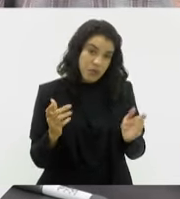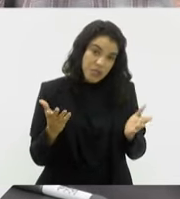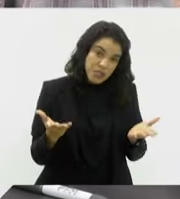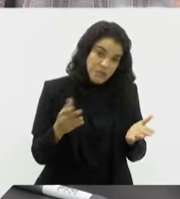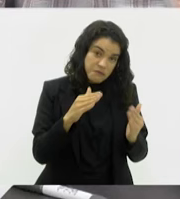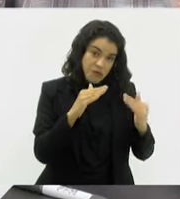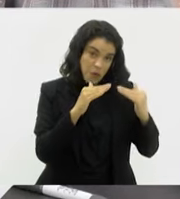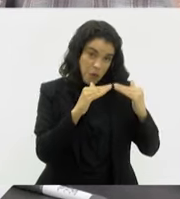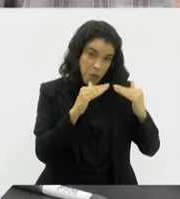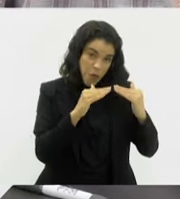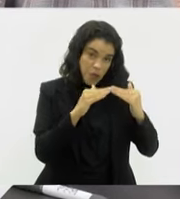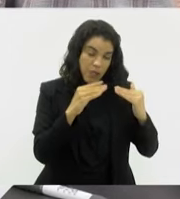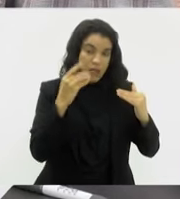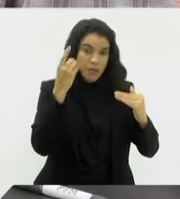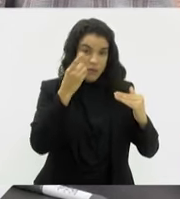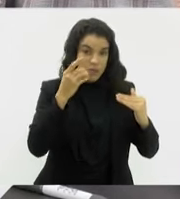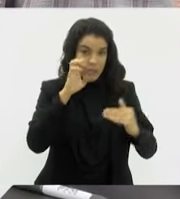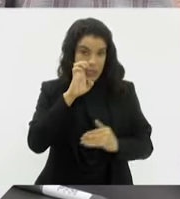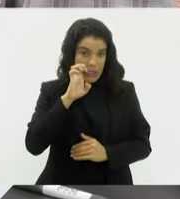Excelência concordasse,